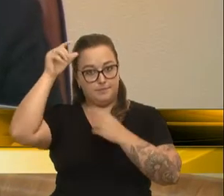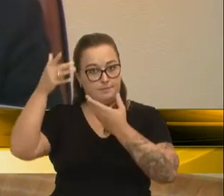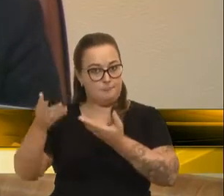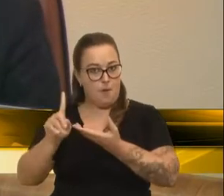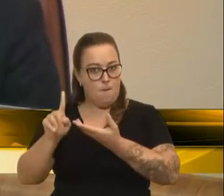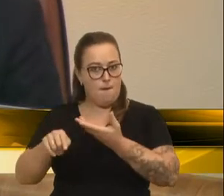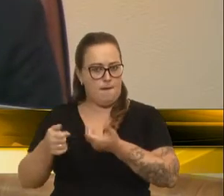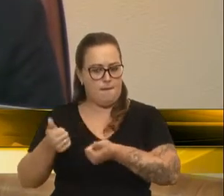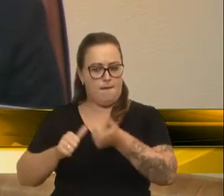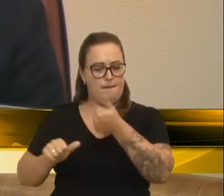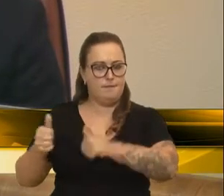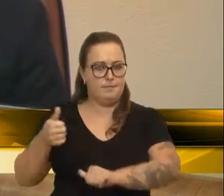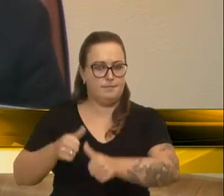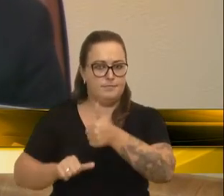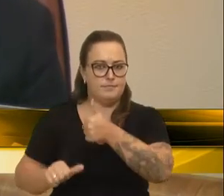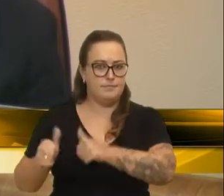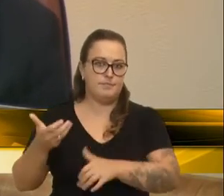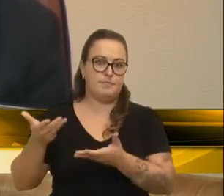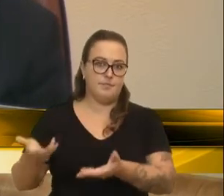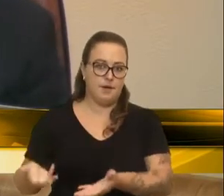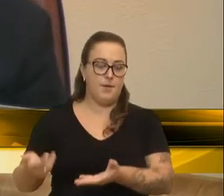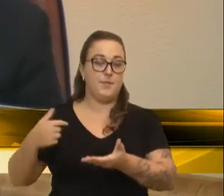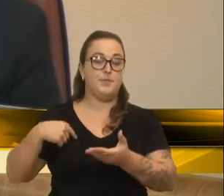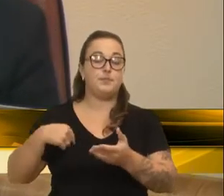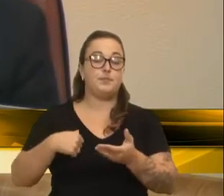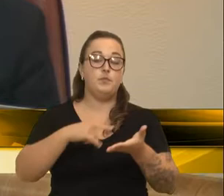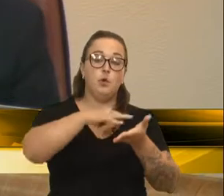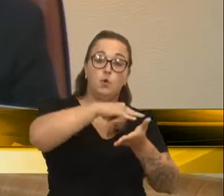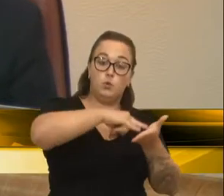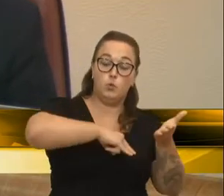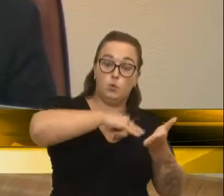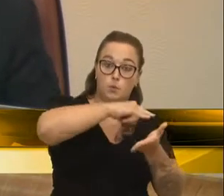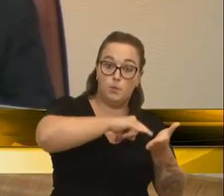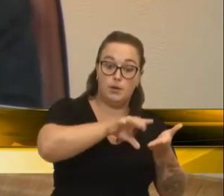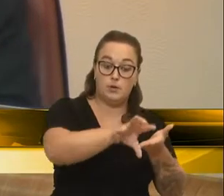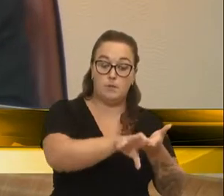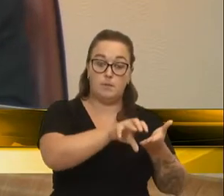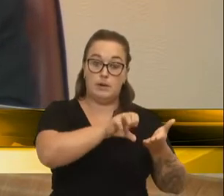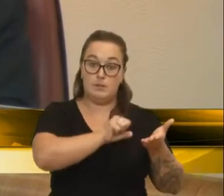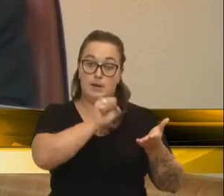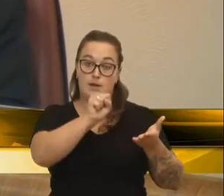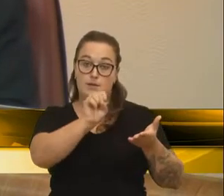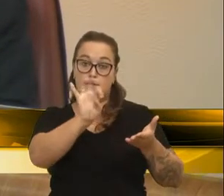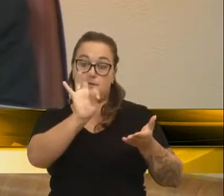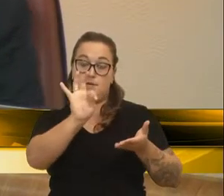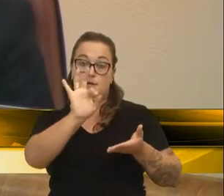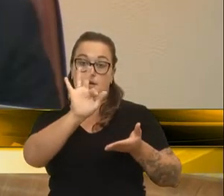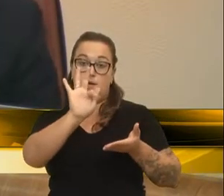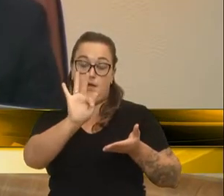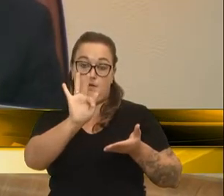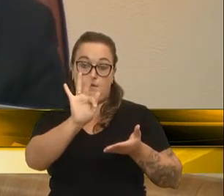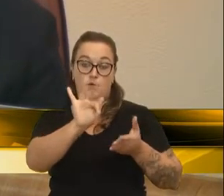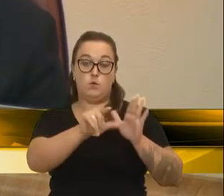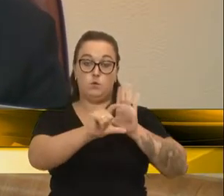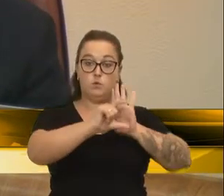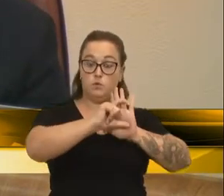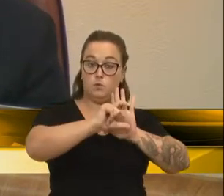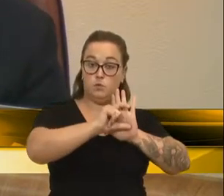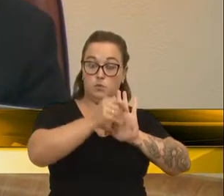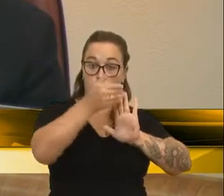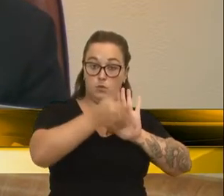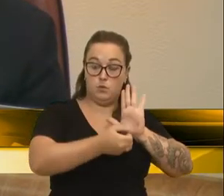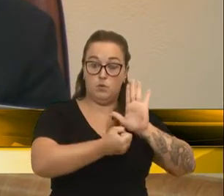Conforme documento anexo extraído do website do STF, a súmula vinculante número 13 teve